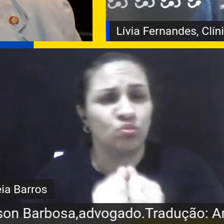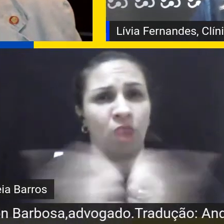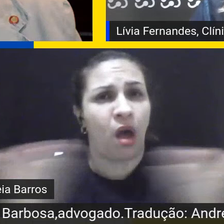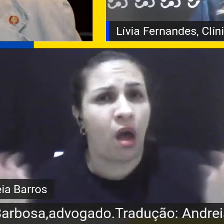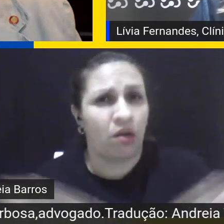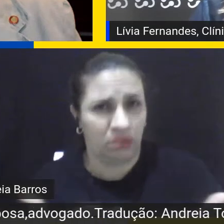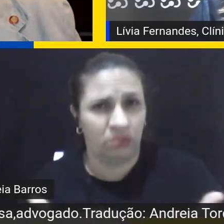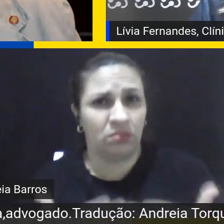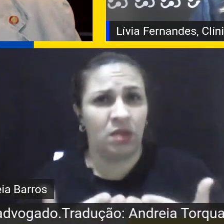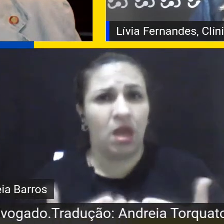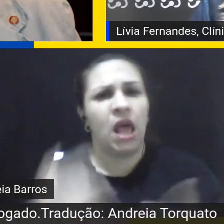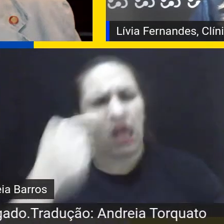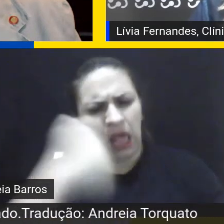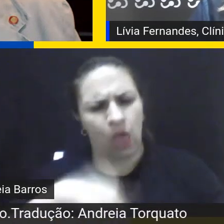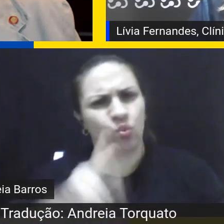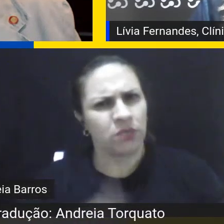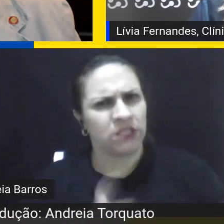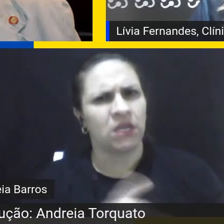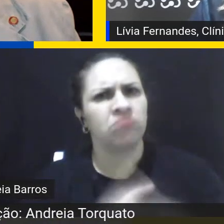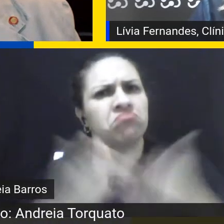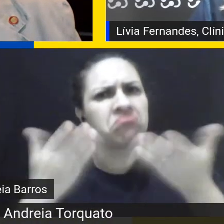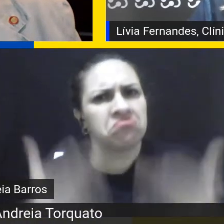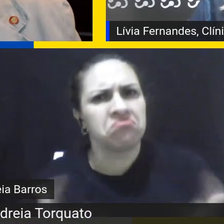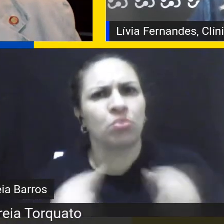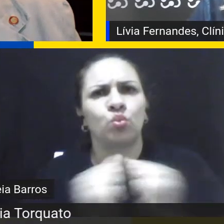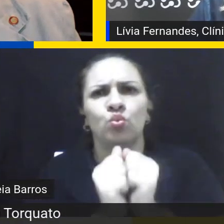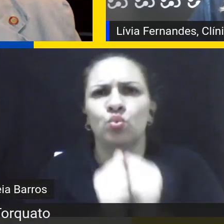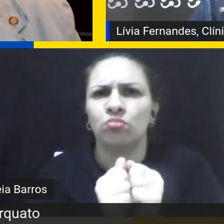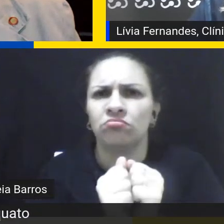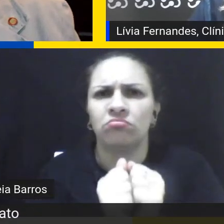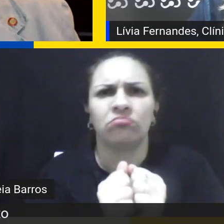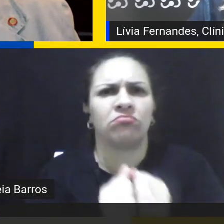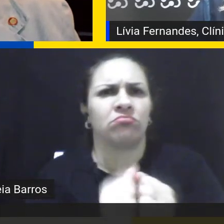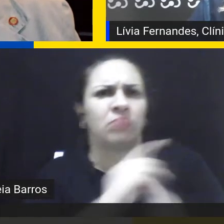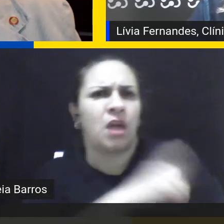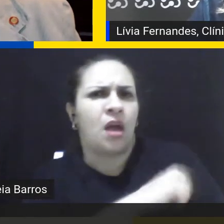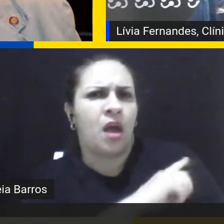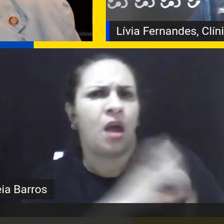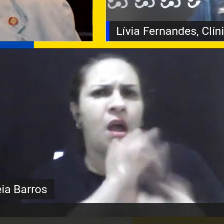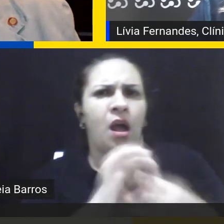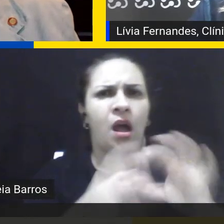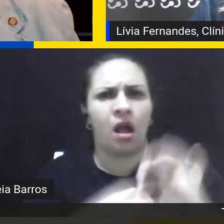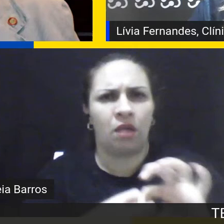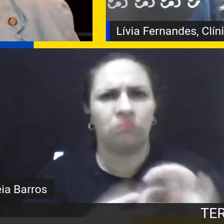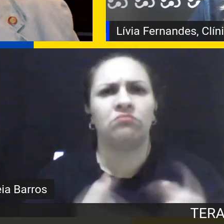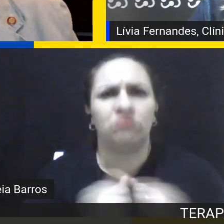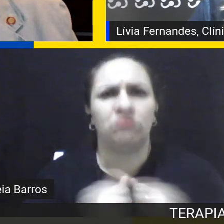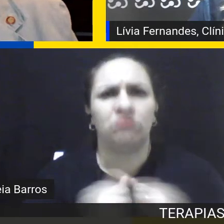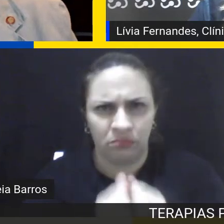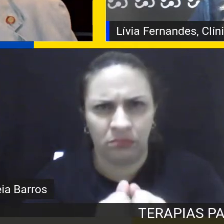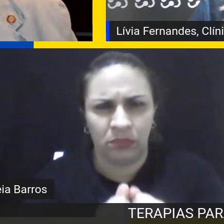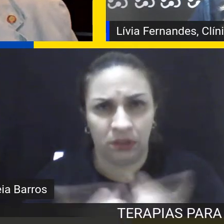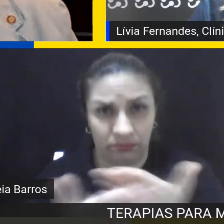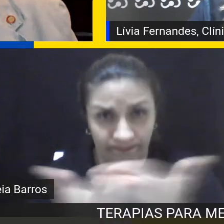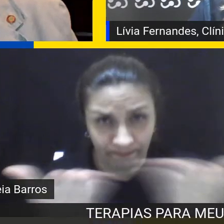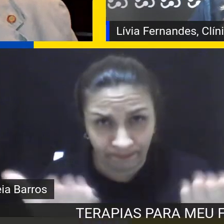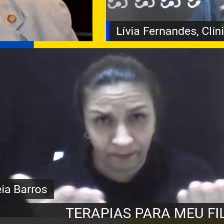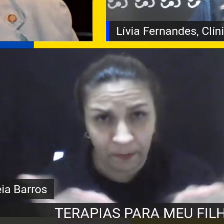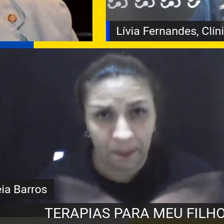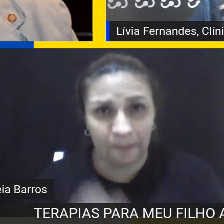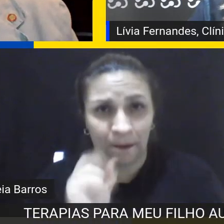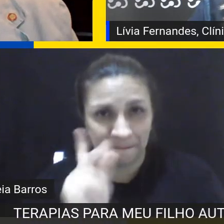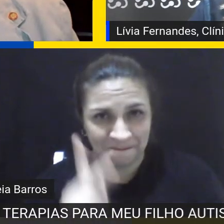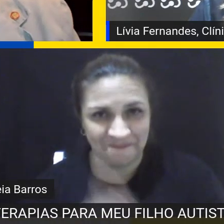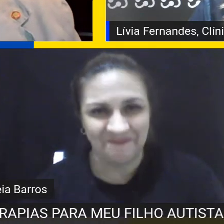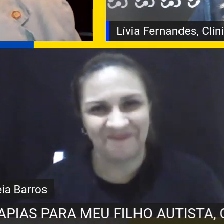me ponho sempre aqui, eu, família em interação, em estar junto com vocês, ok?